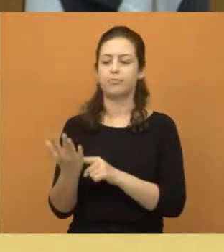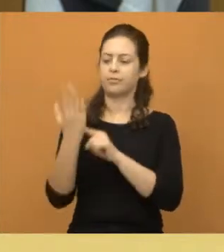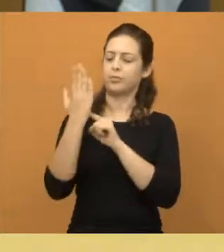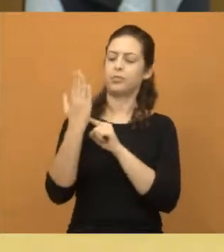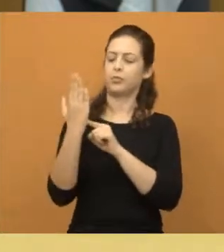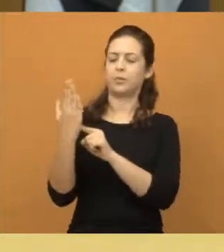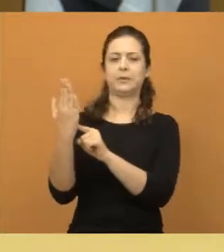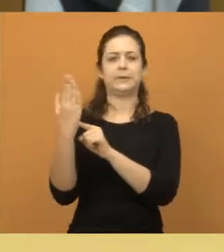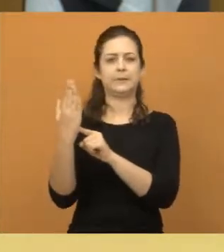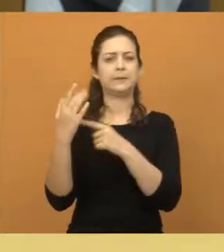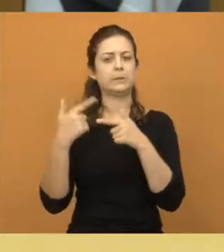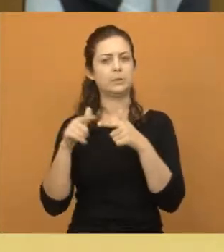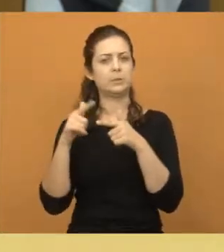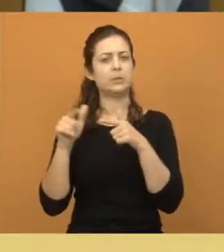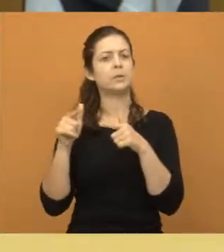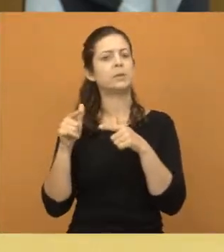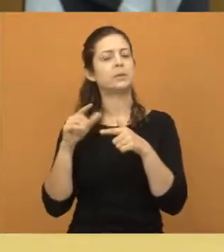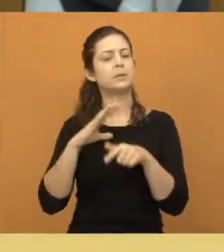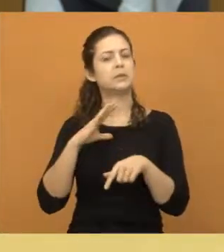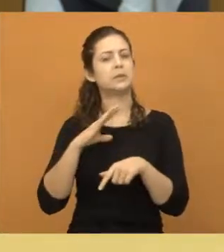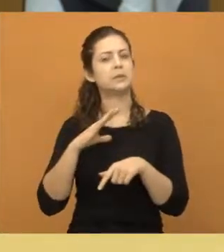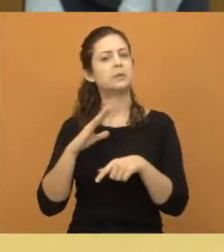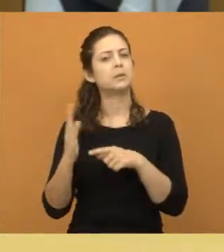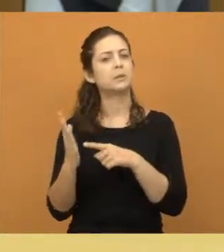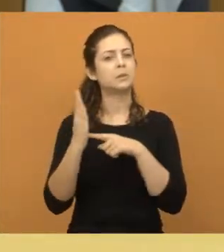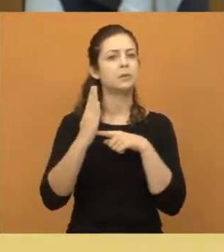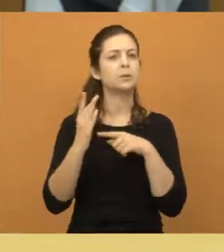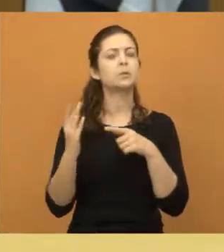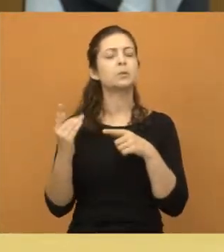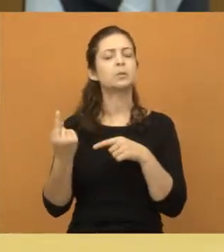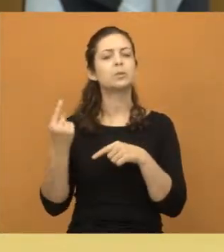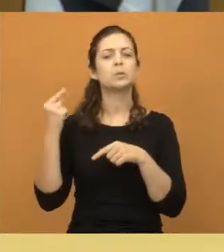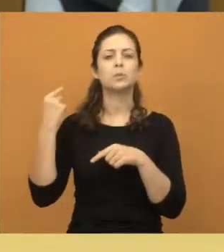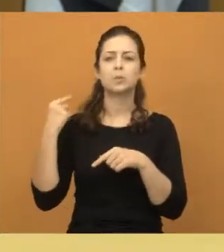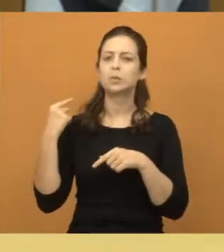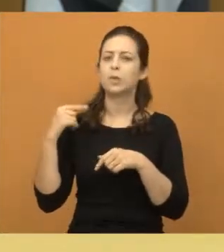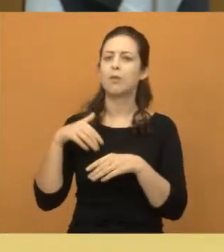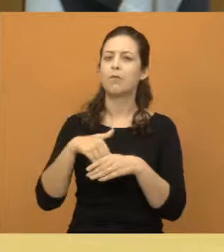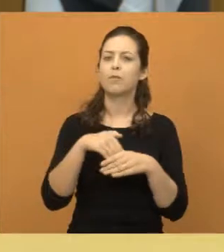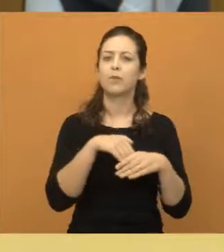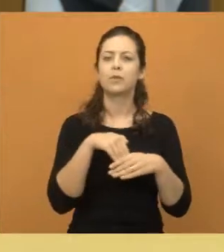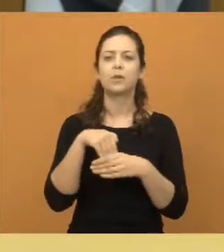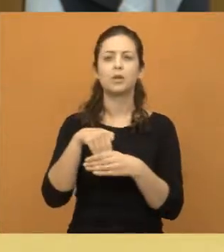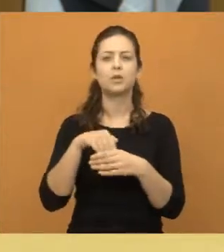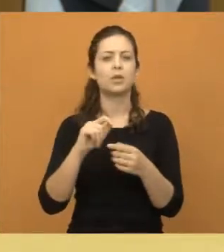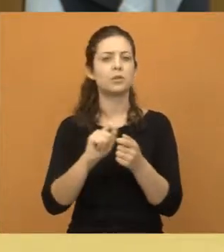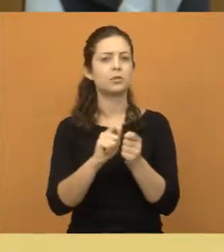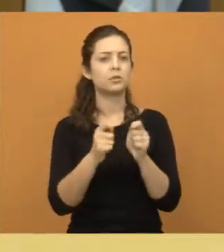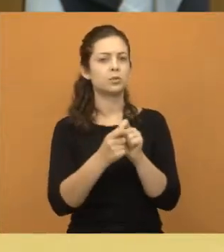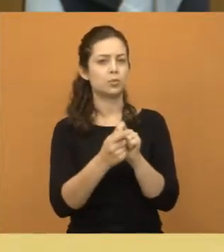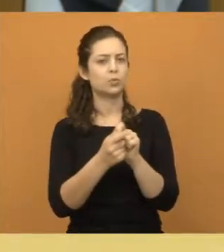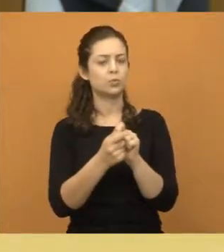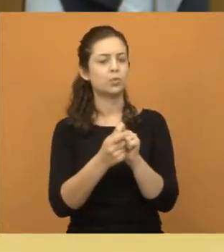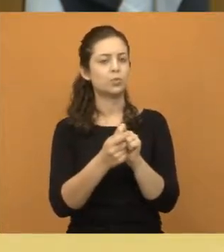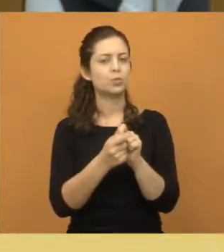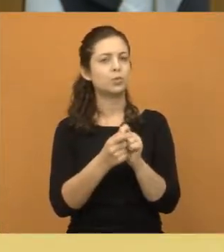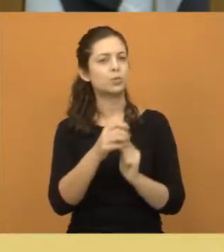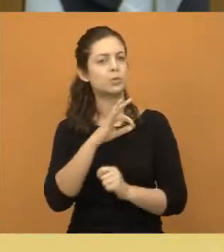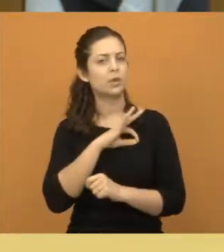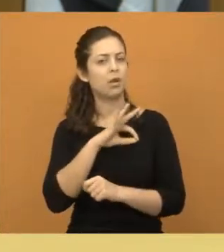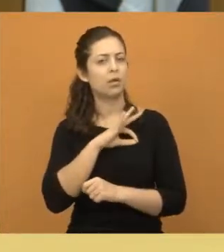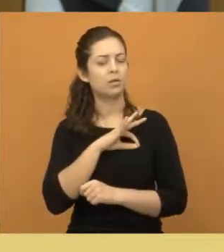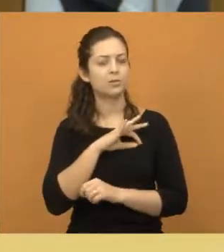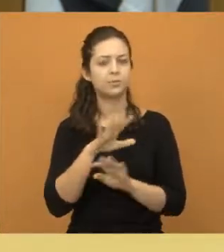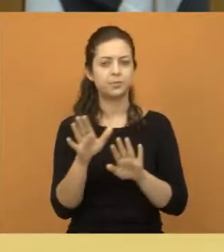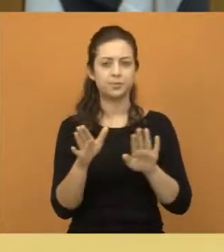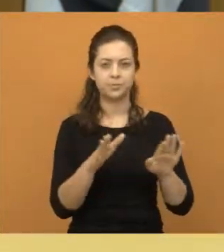pela própria Prefeitura Municipal de Jacareí, quando na ocasião nós votamos aqui o reajuste dos servidores públicos. Para que